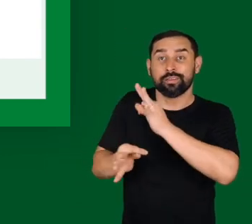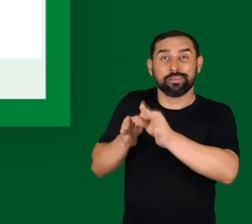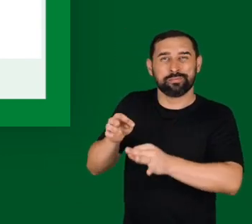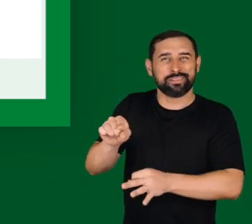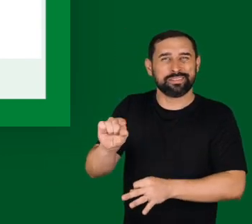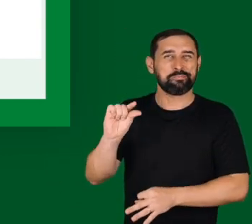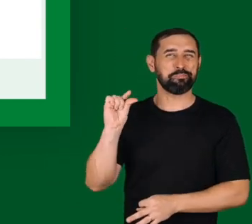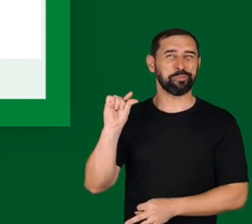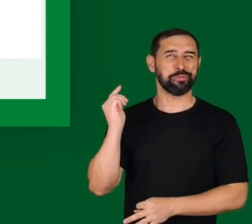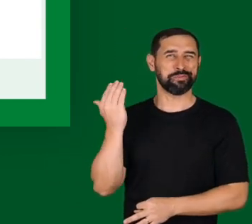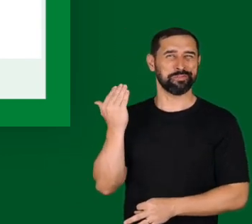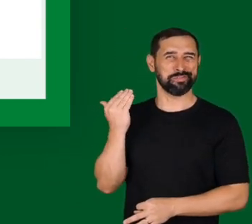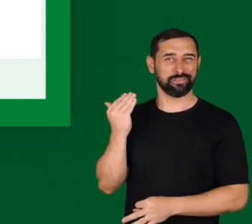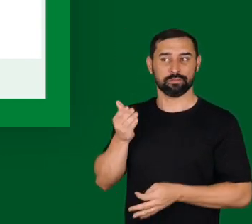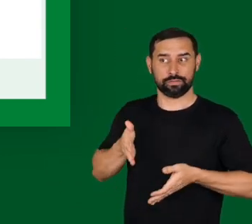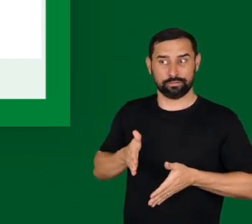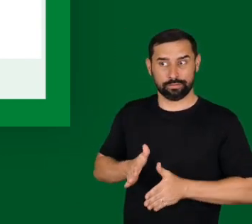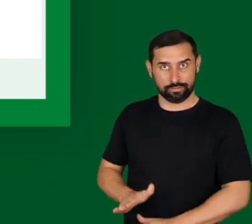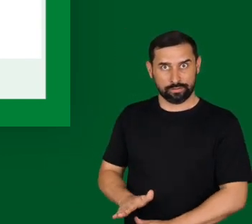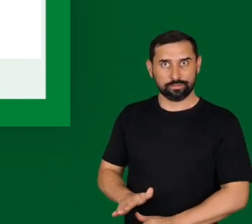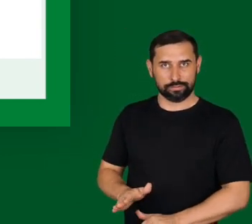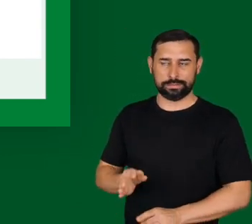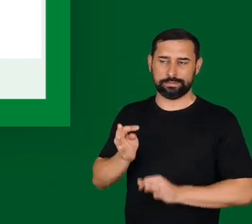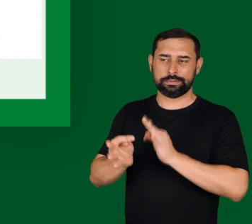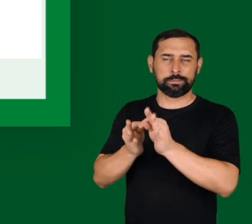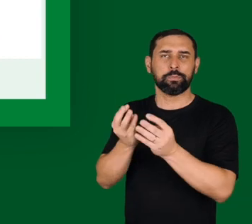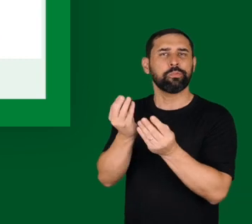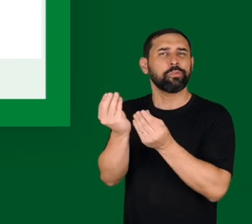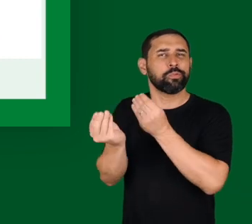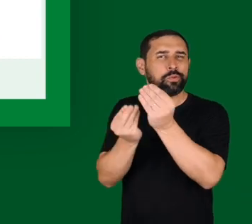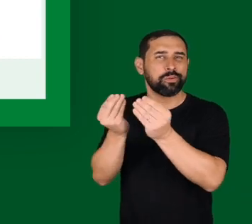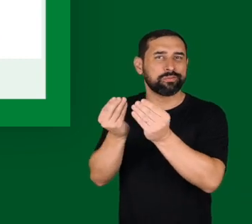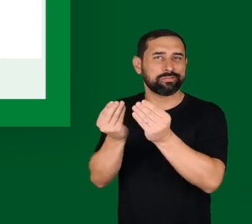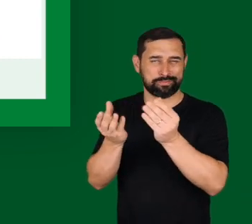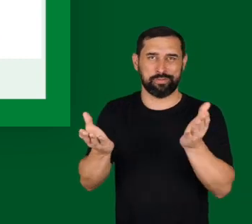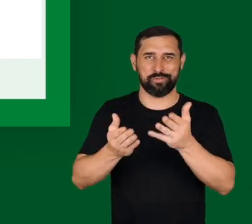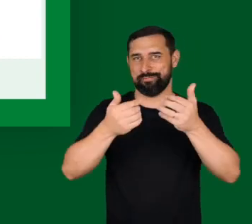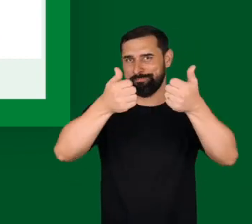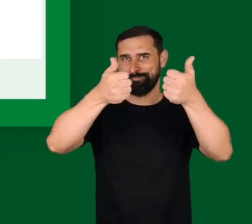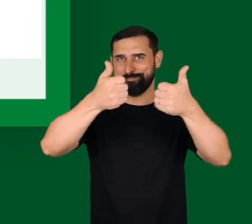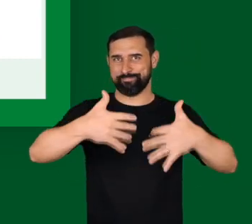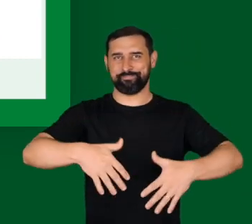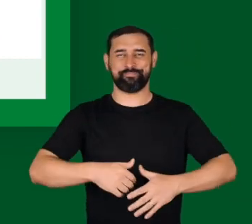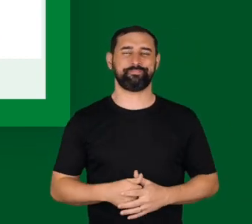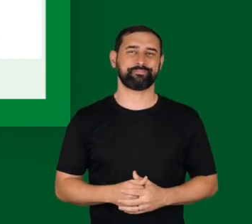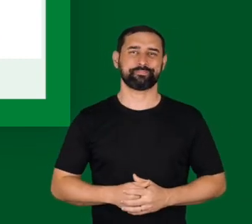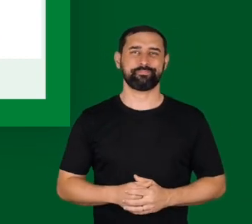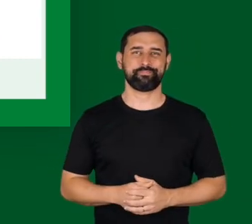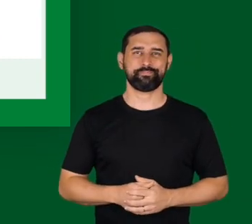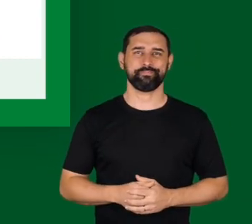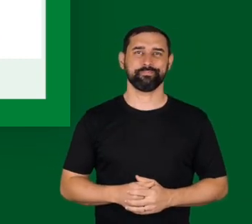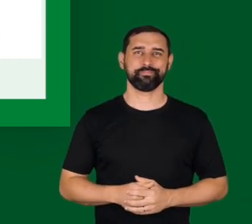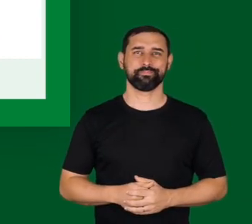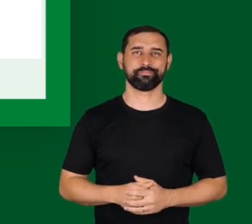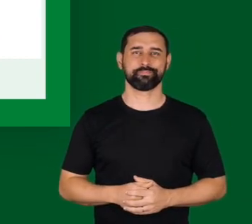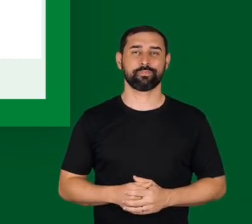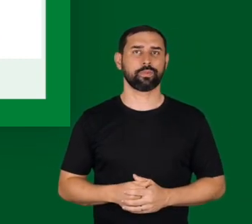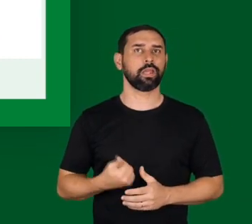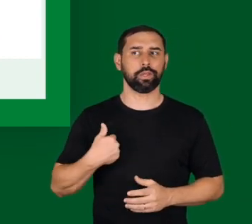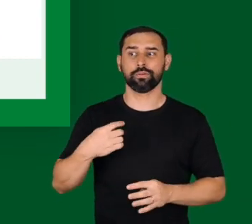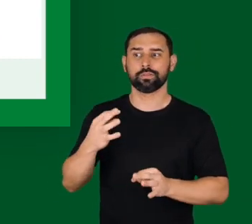a sequência de tratamento primeiro do recém-nascido, tá lá? Vou puxar a brasa para minha